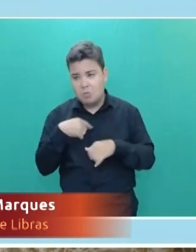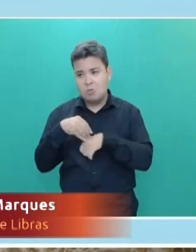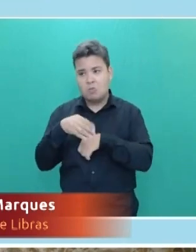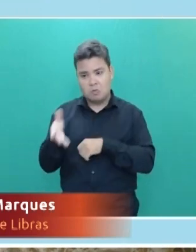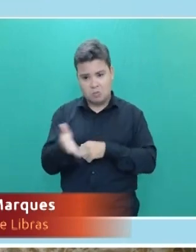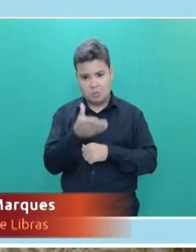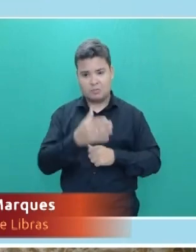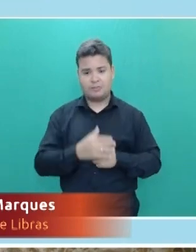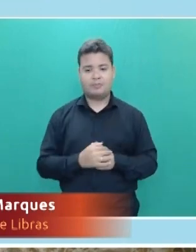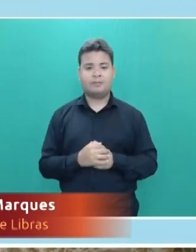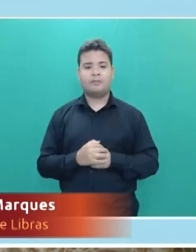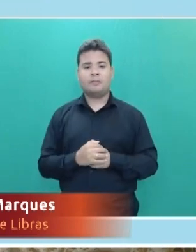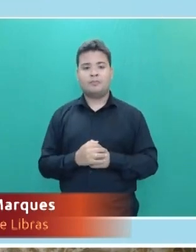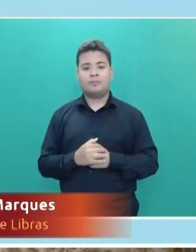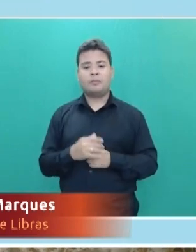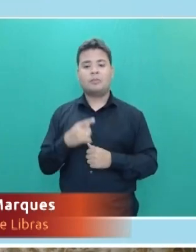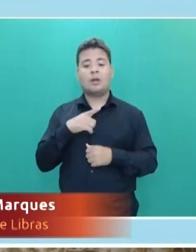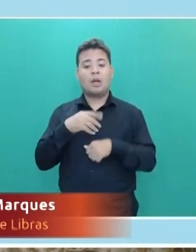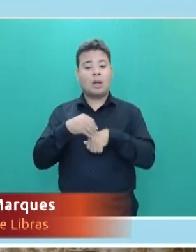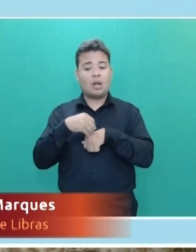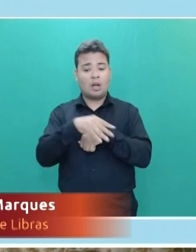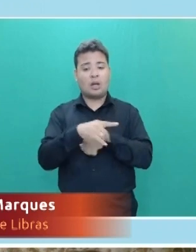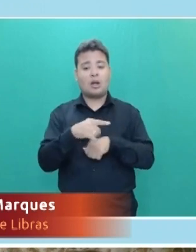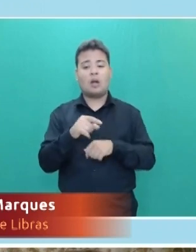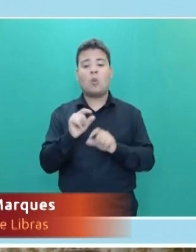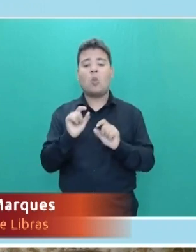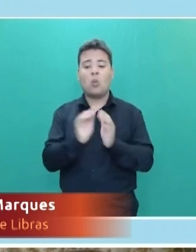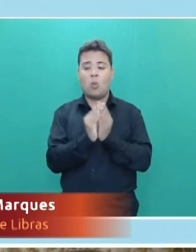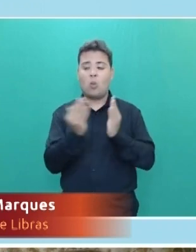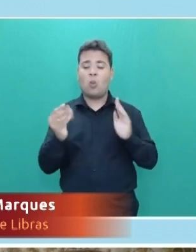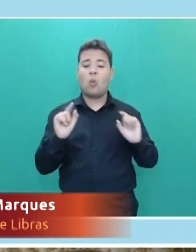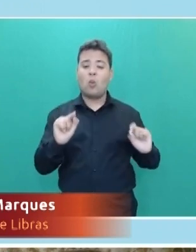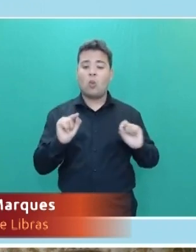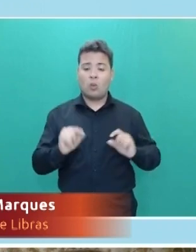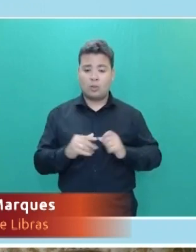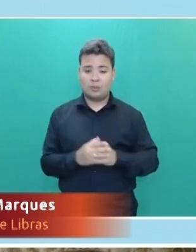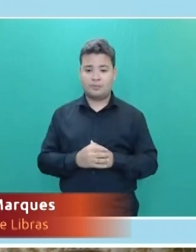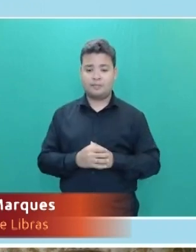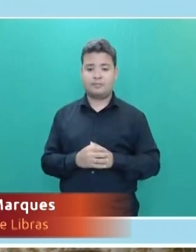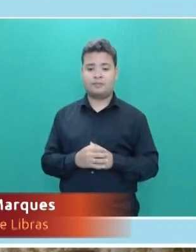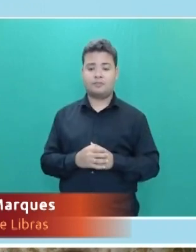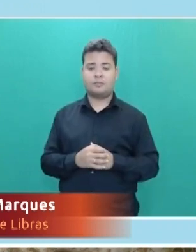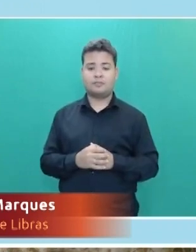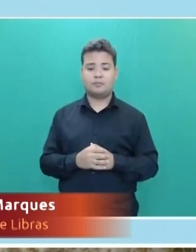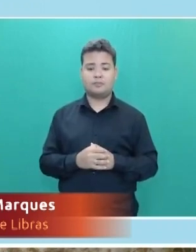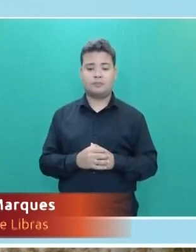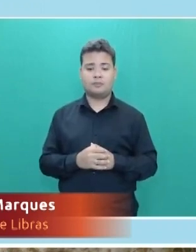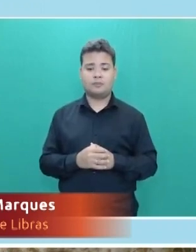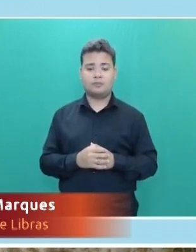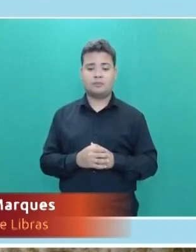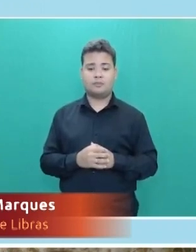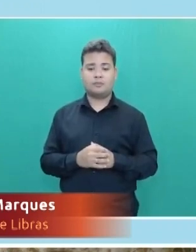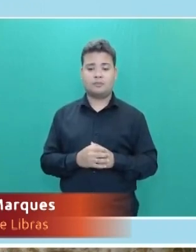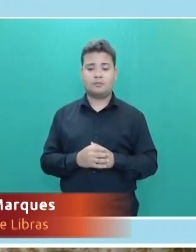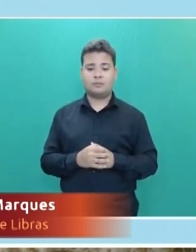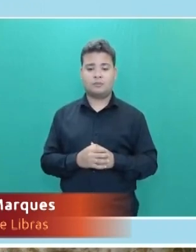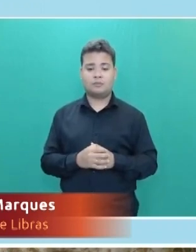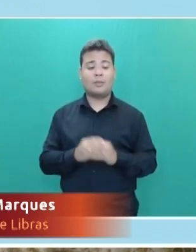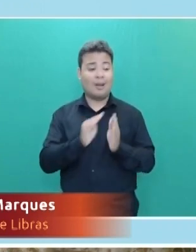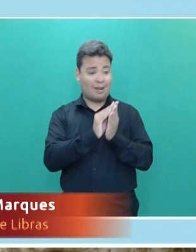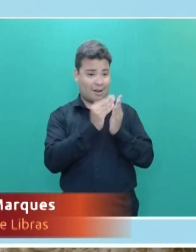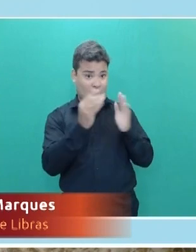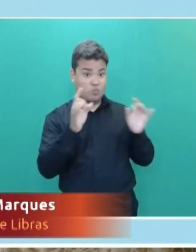das recomendações dessa cartilha, que ela é assim, ainda está no seu, né, ainda está se desenvolvendo,